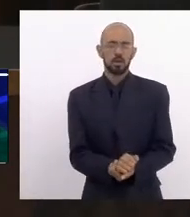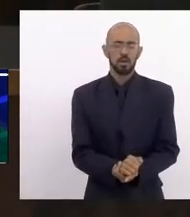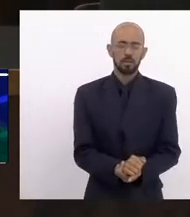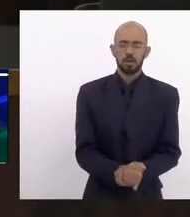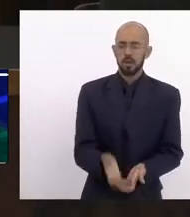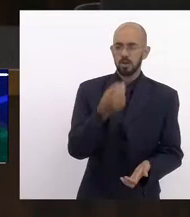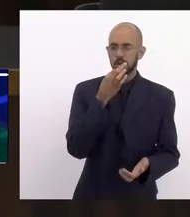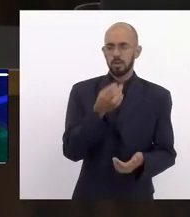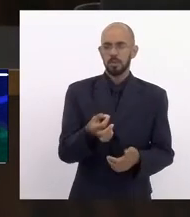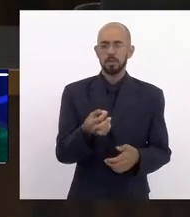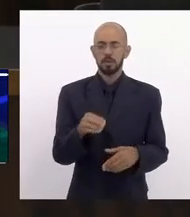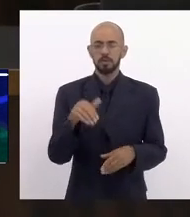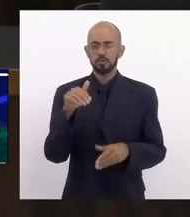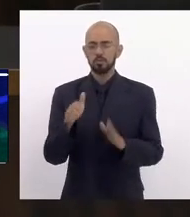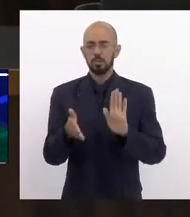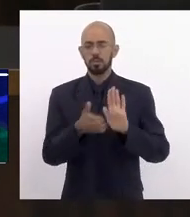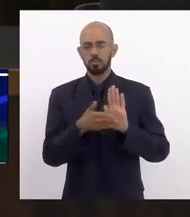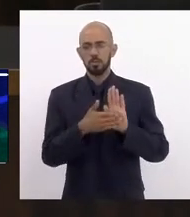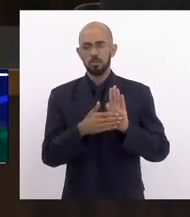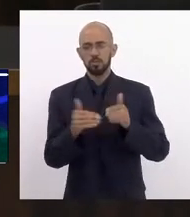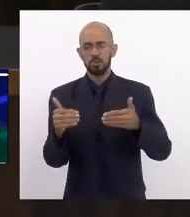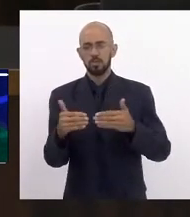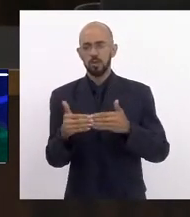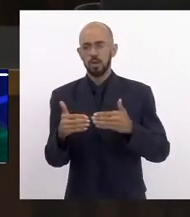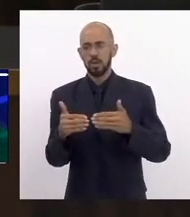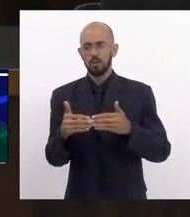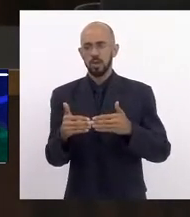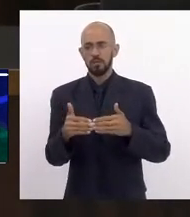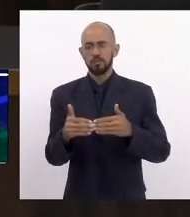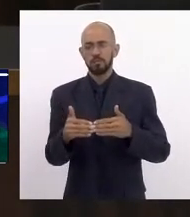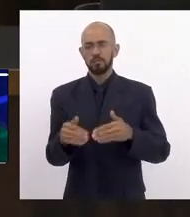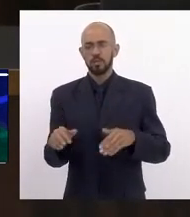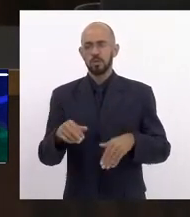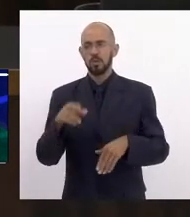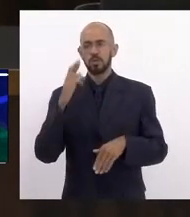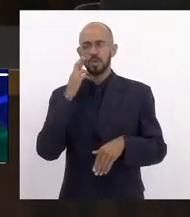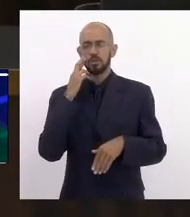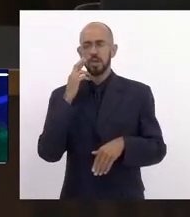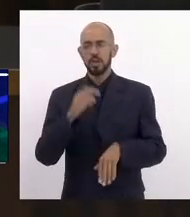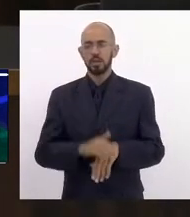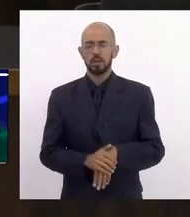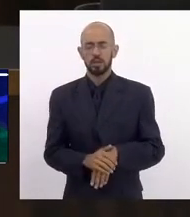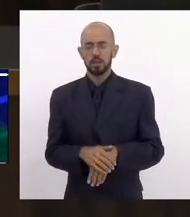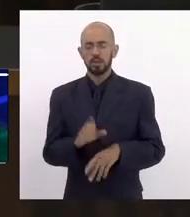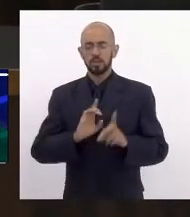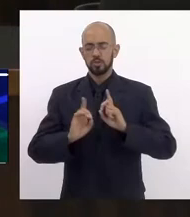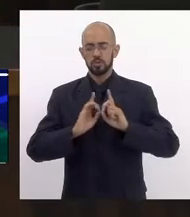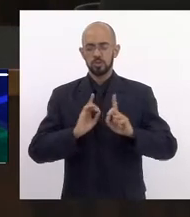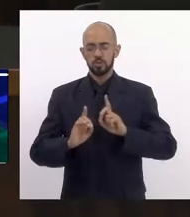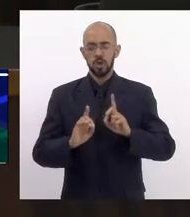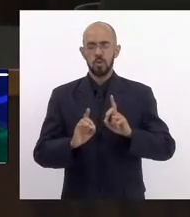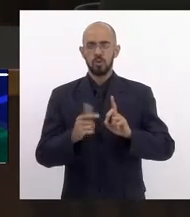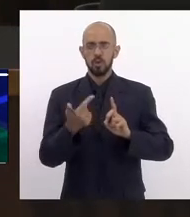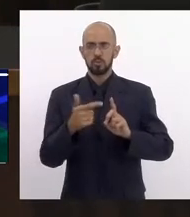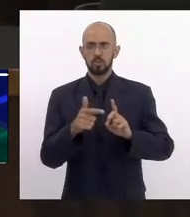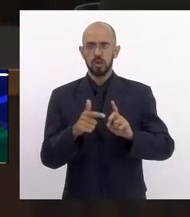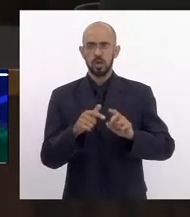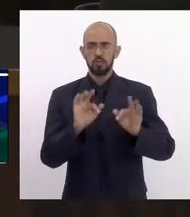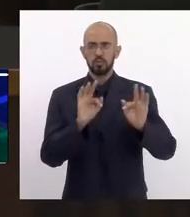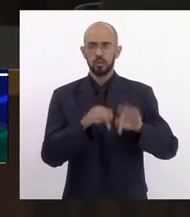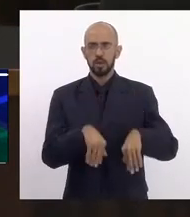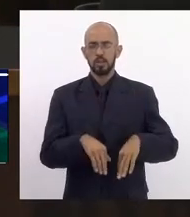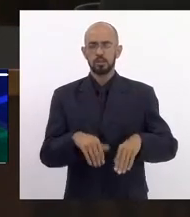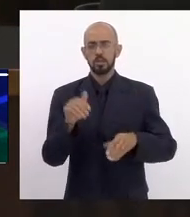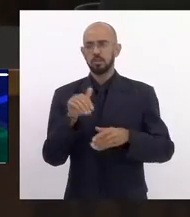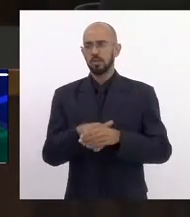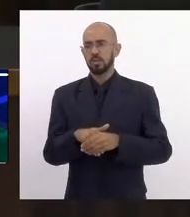Internas e Proposições Externas, favorável. Relator, deputado Rosenberg Reis. Em discussão, não havendo quem queira discutir, encerrada a discussão,